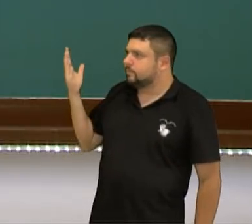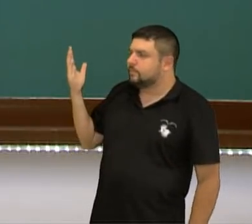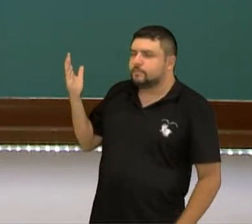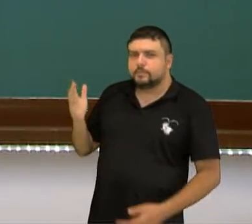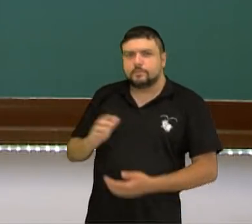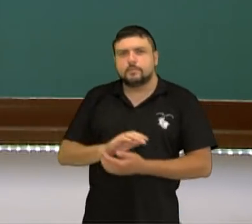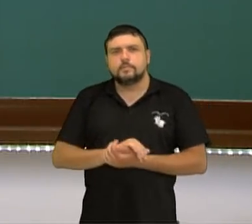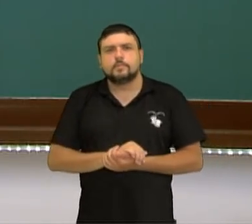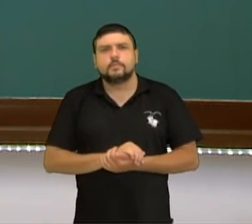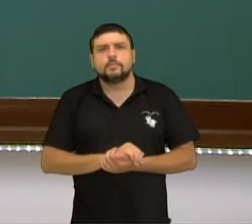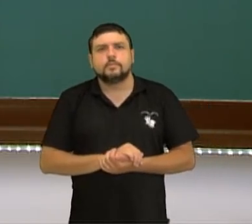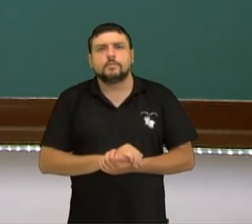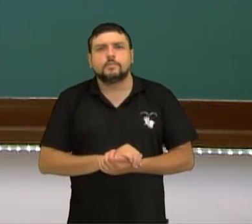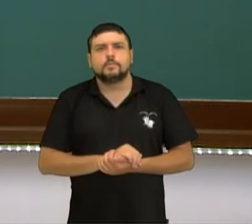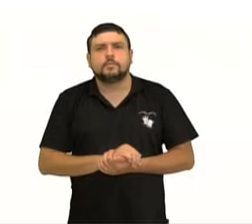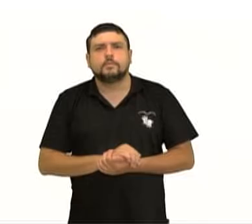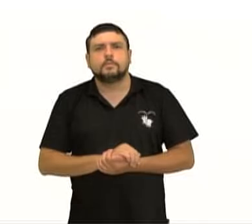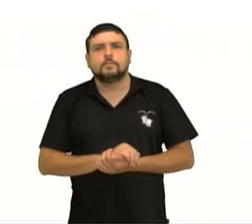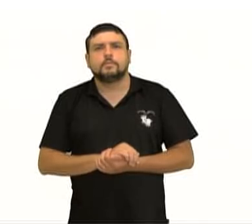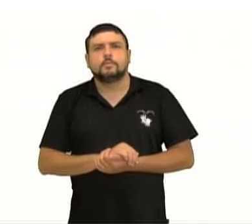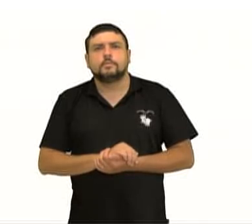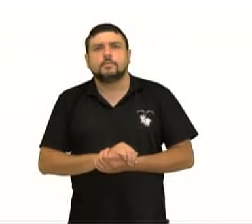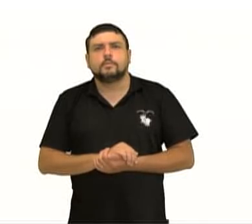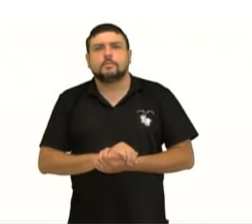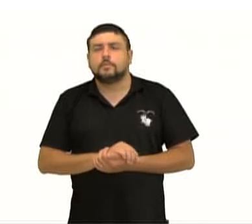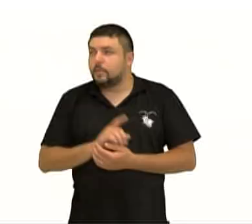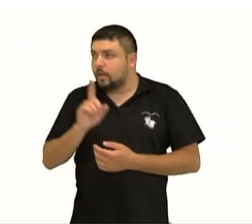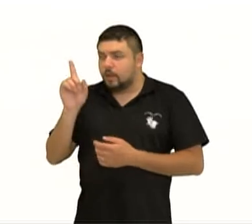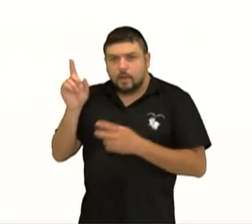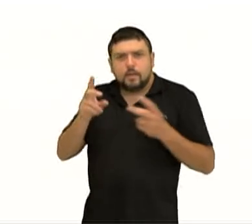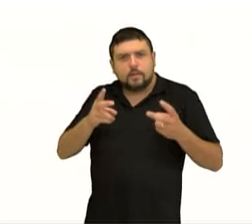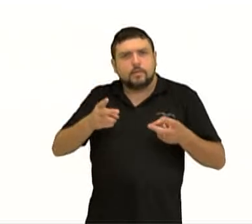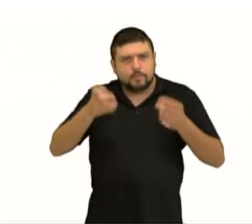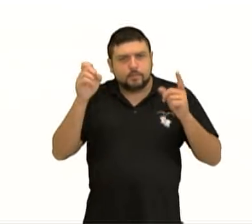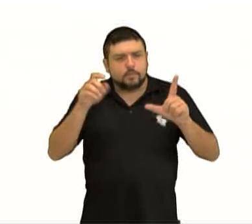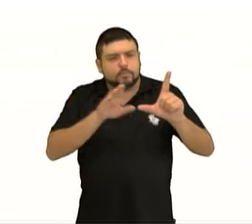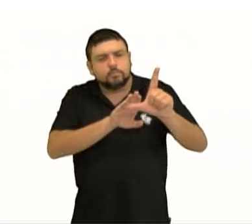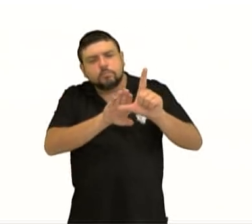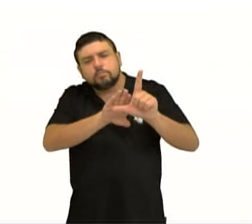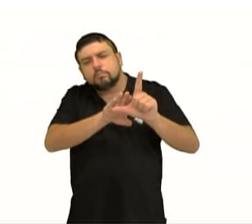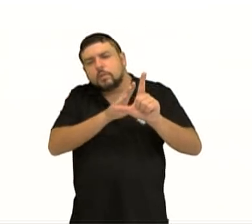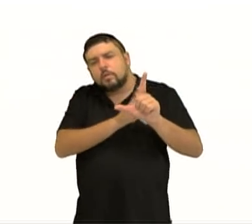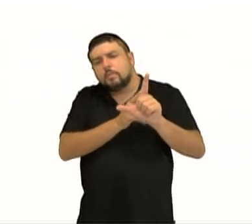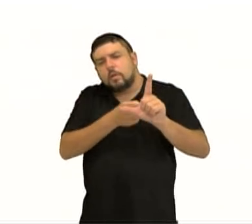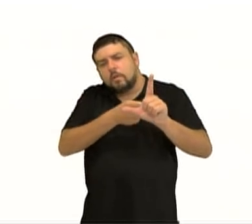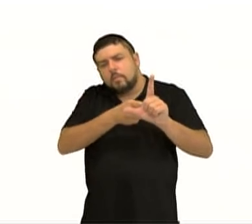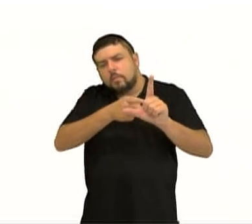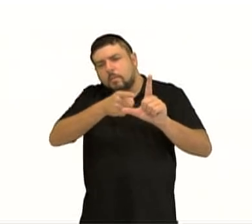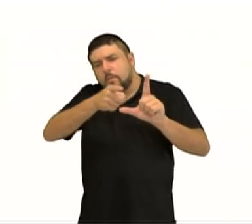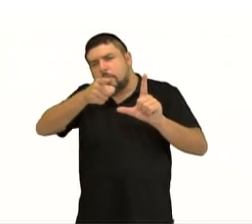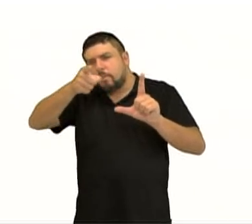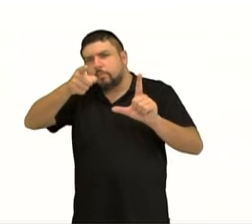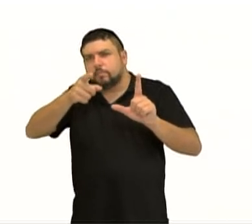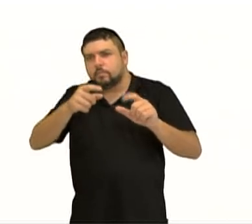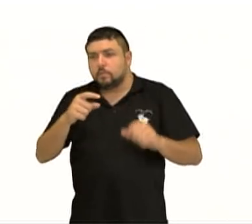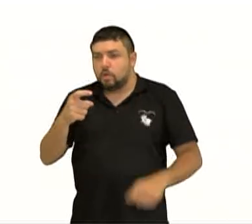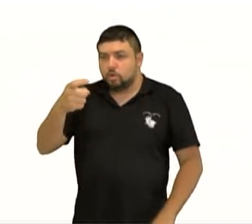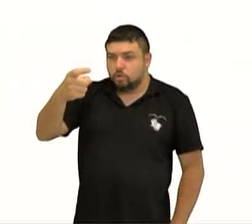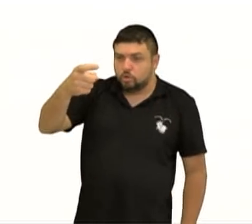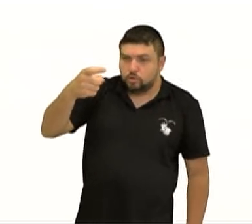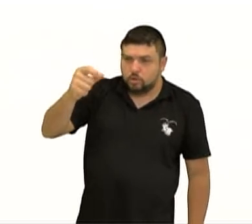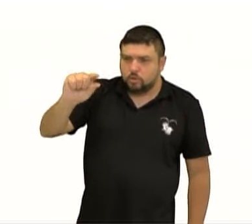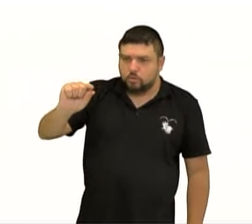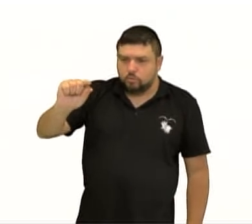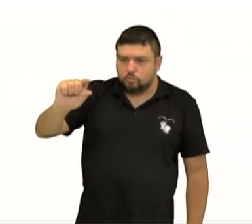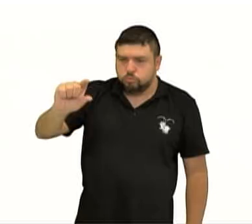tenho aqui, então, um gráfico que está subindo. Conforme os valores de x forem aumentando, porque do menos 1 aumentou